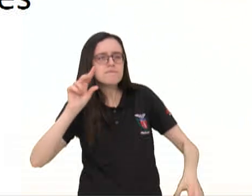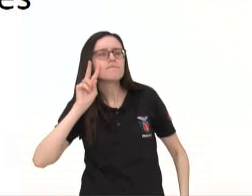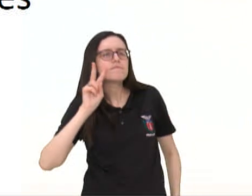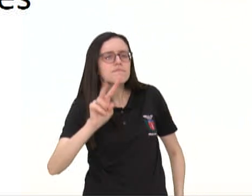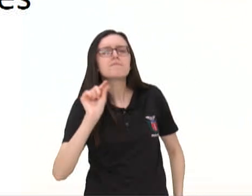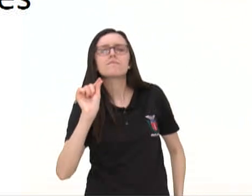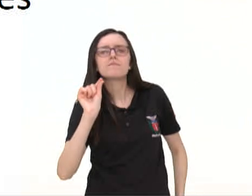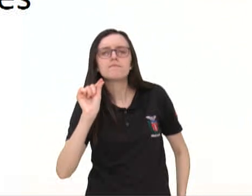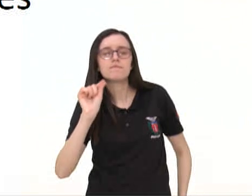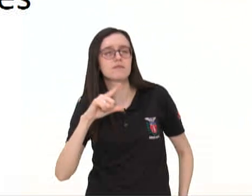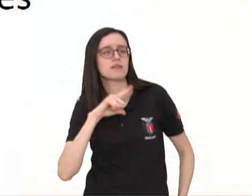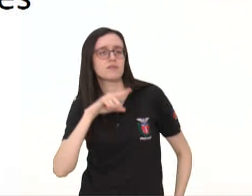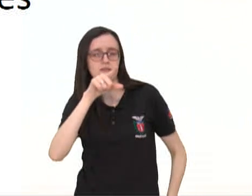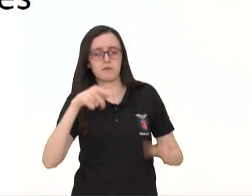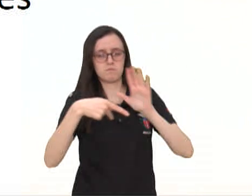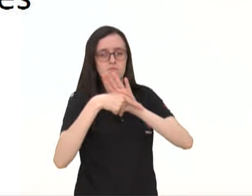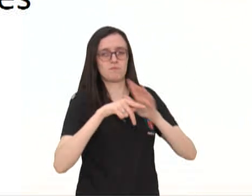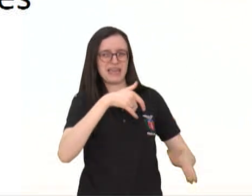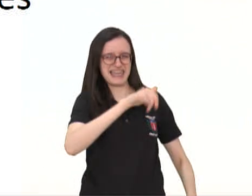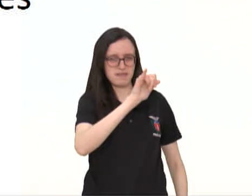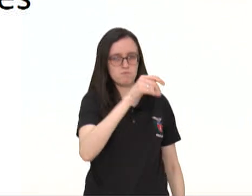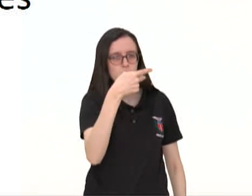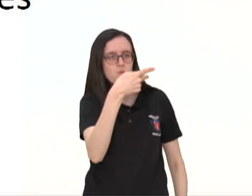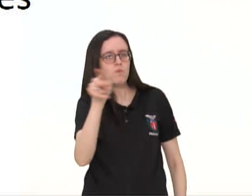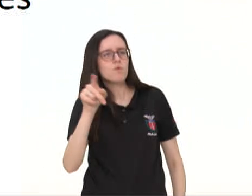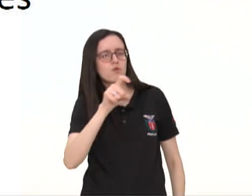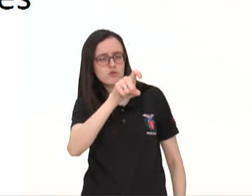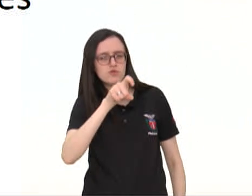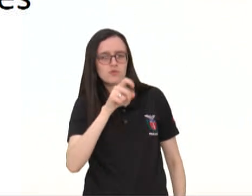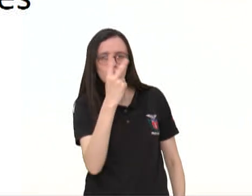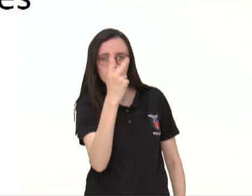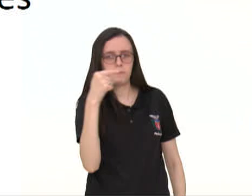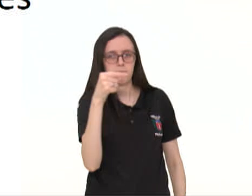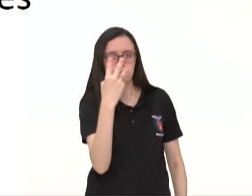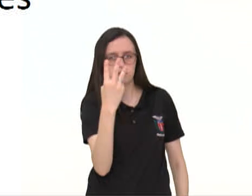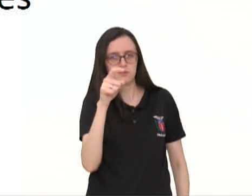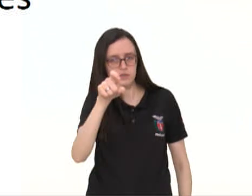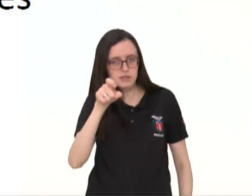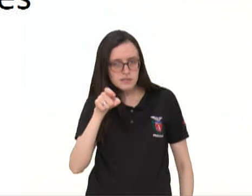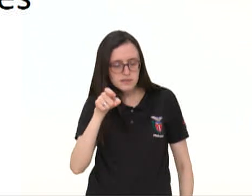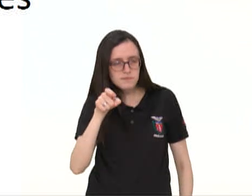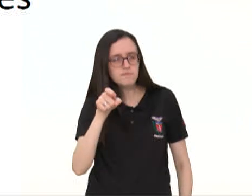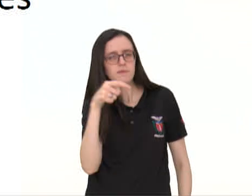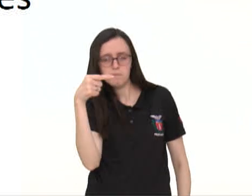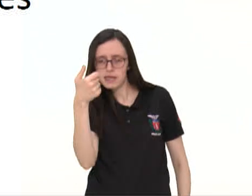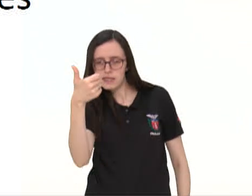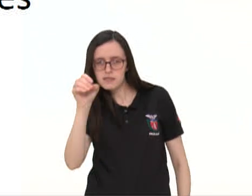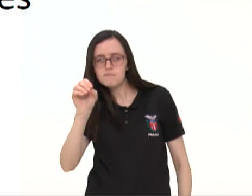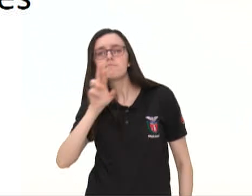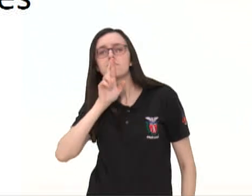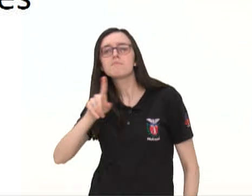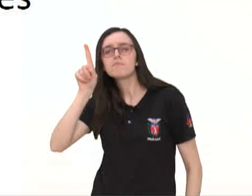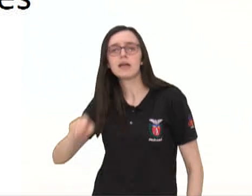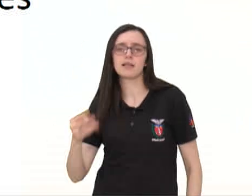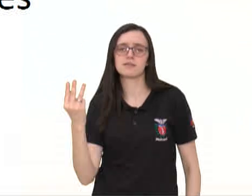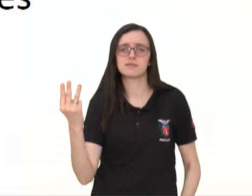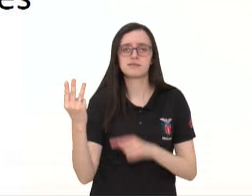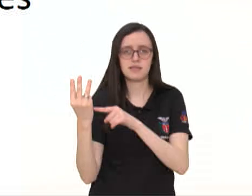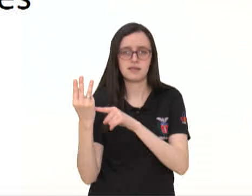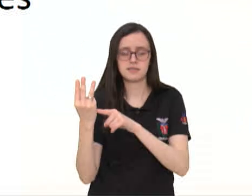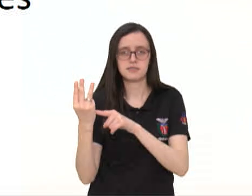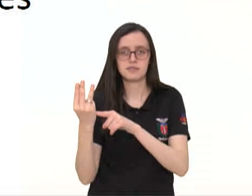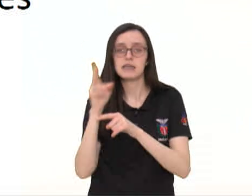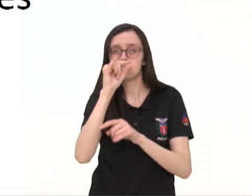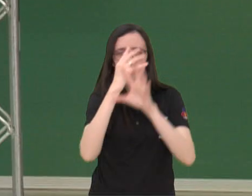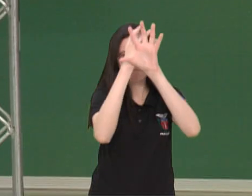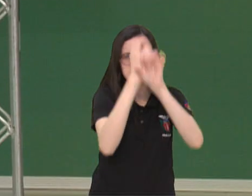A soma das raízes da função y igual a x² menos 3x menos 10 é igual a 3. Isso mesmo.